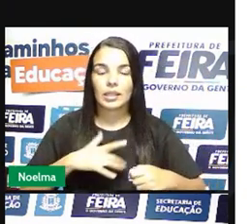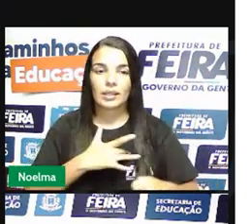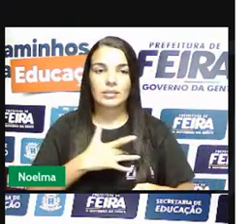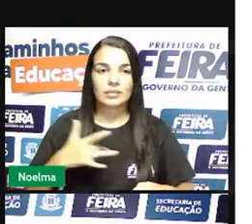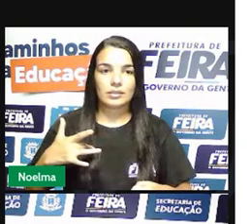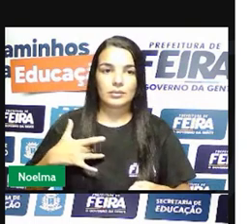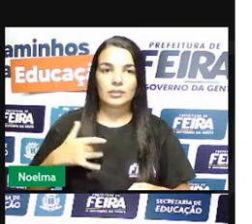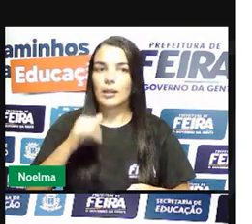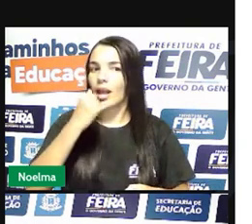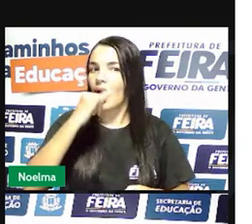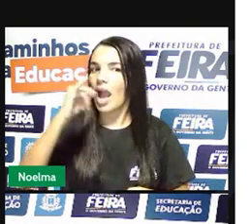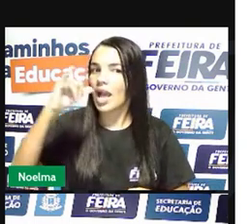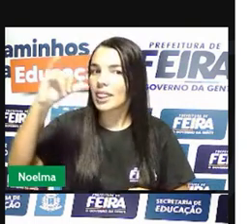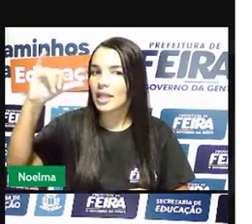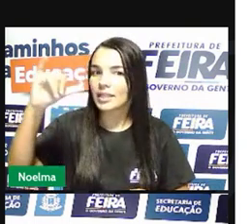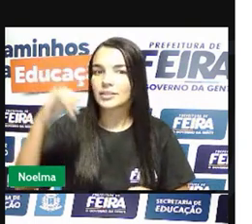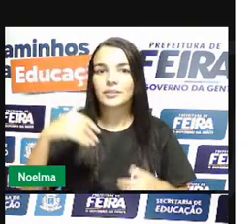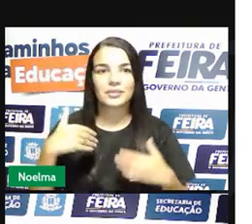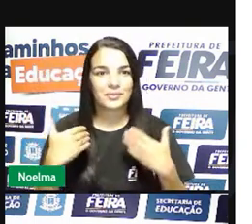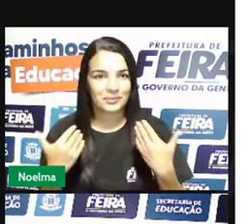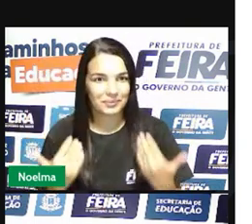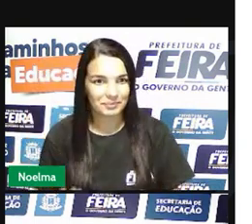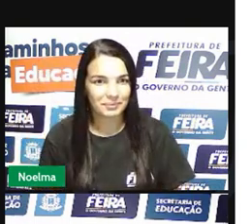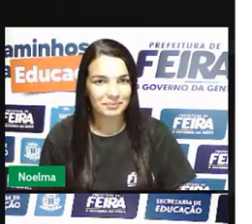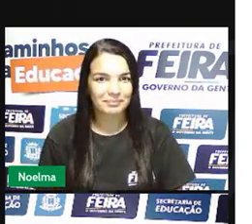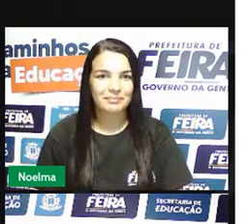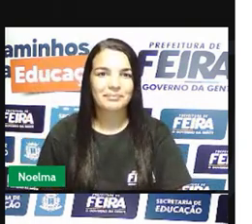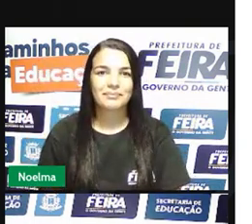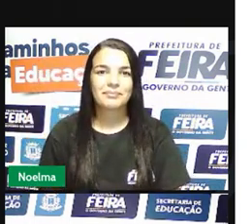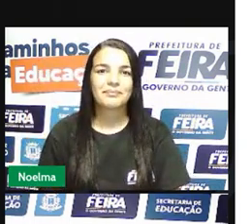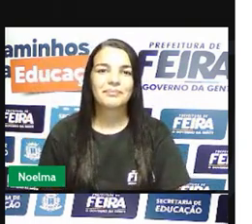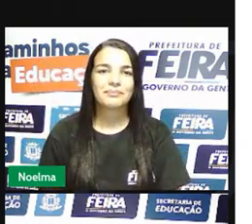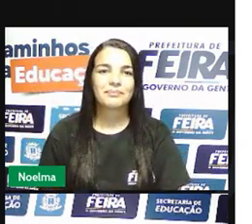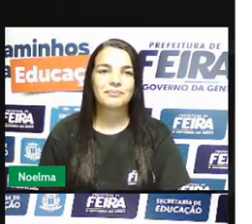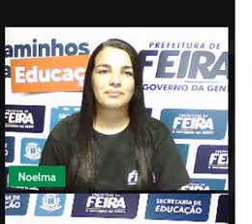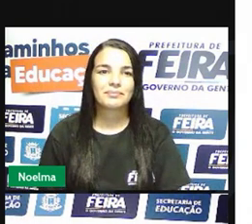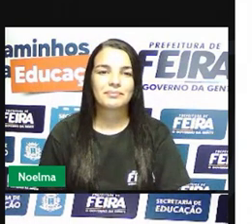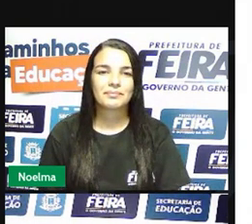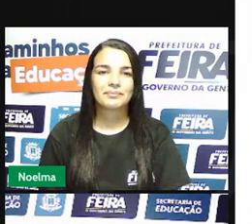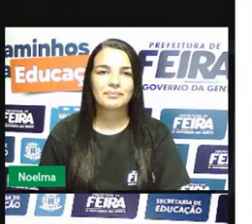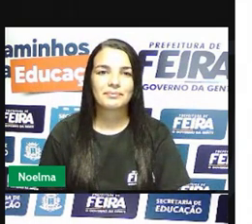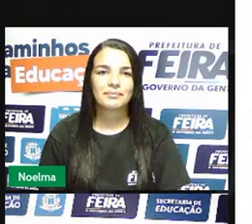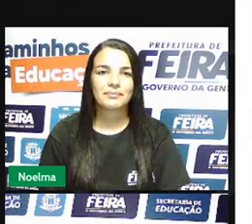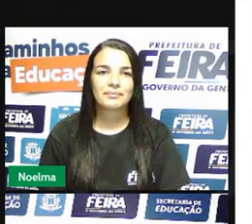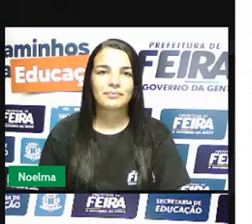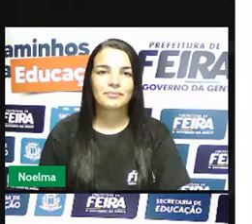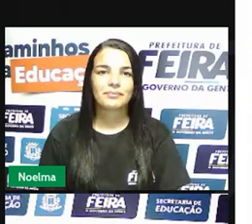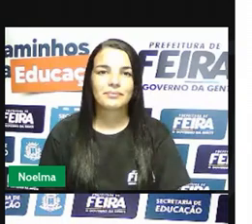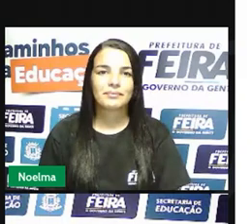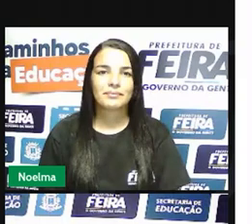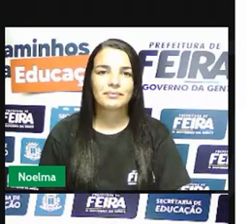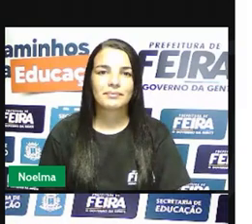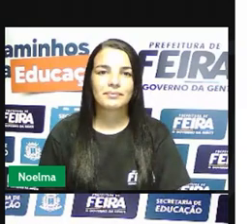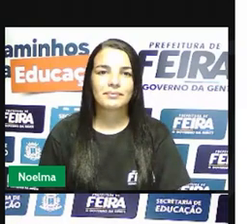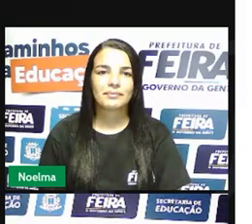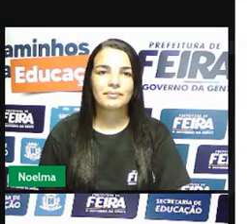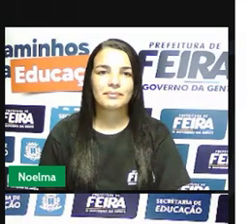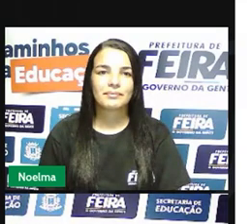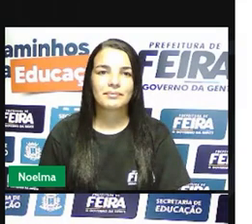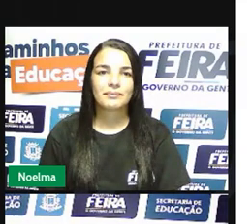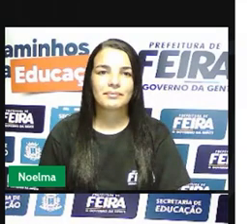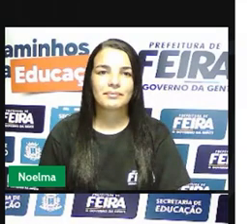gasto energético. Olha só, vamos voltar lá na introdução para vocês verem como é que tem tudo a ver.